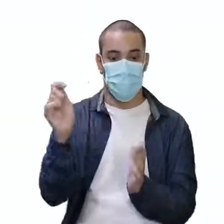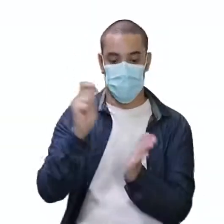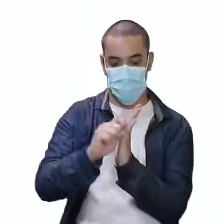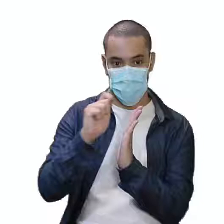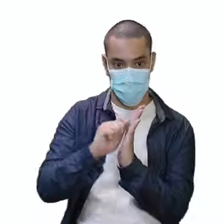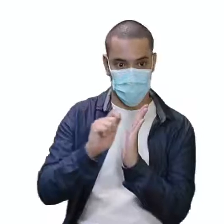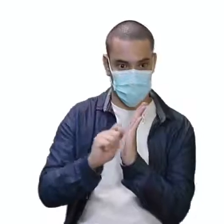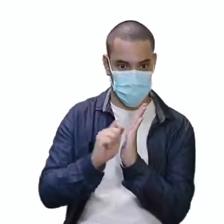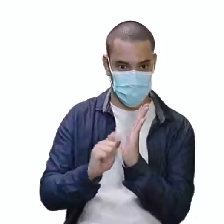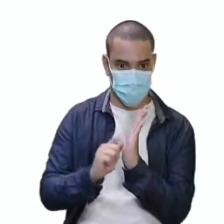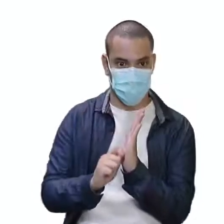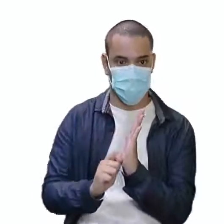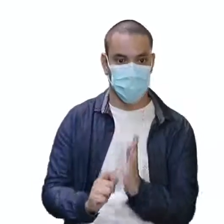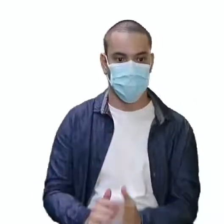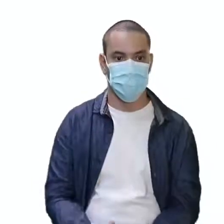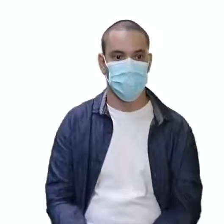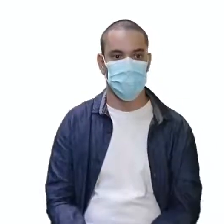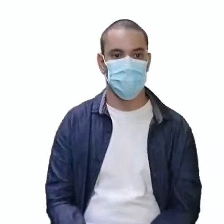escrever aqui, ó.